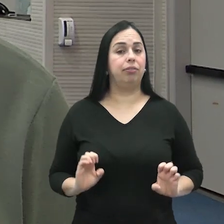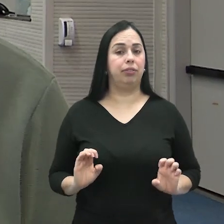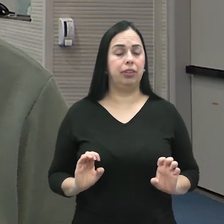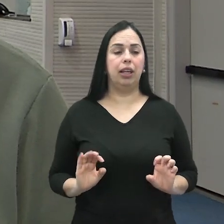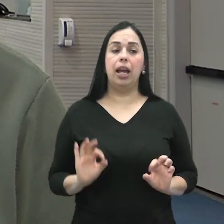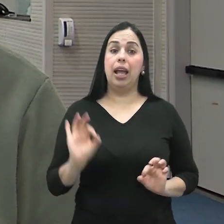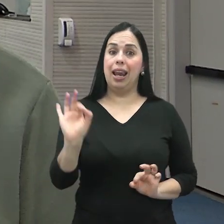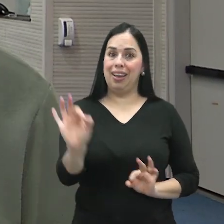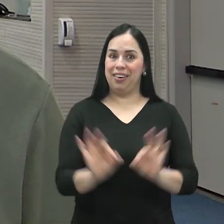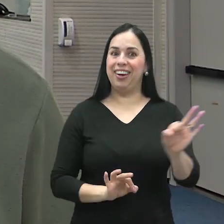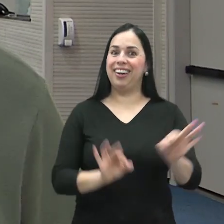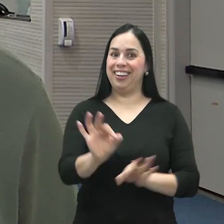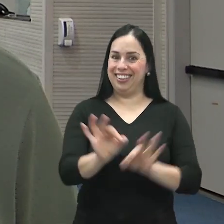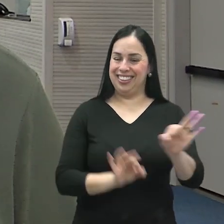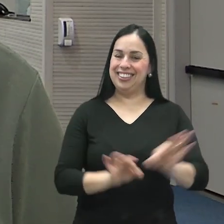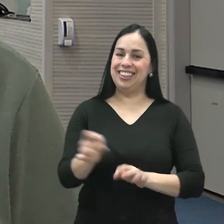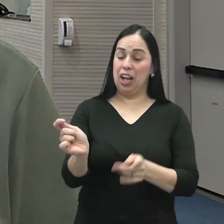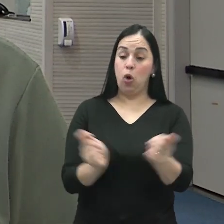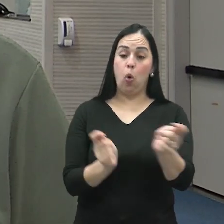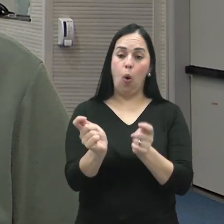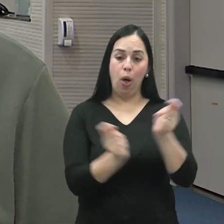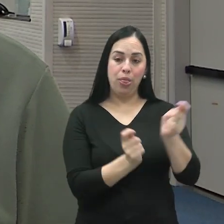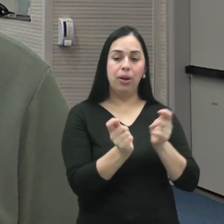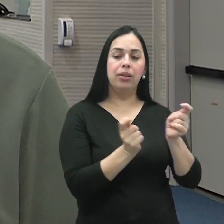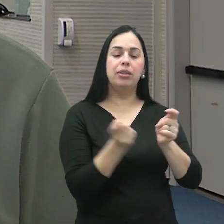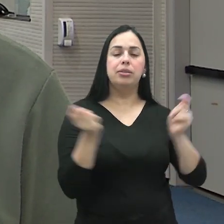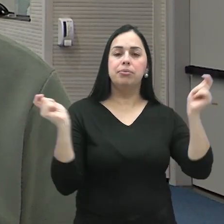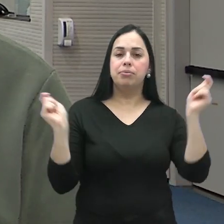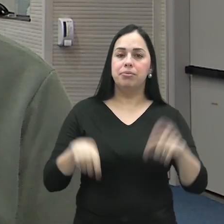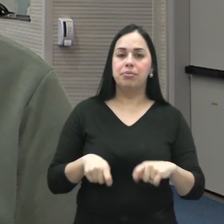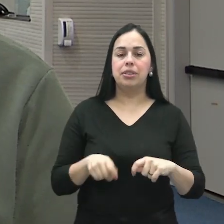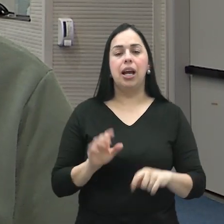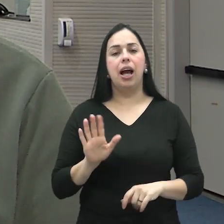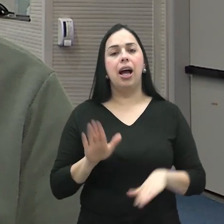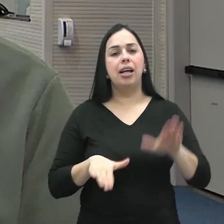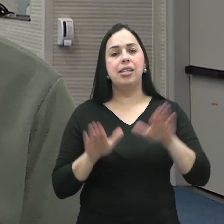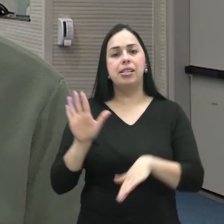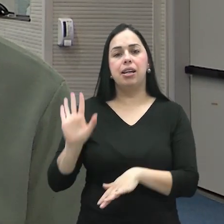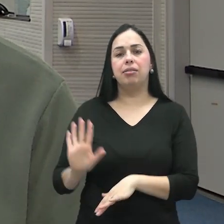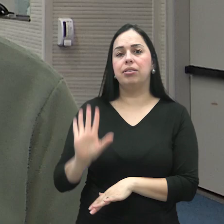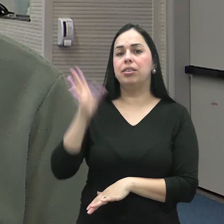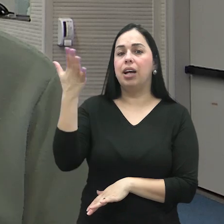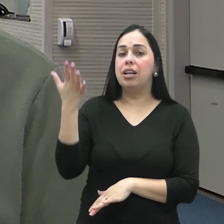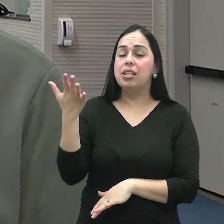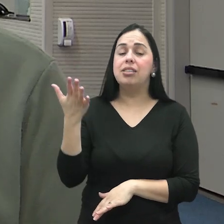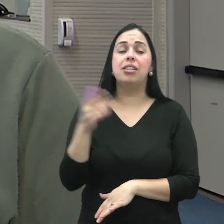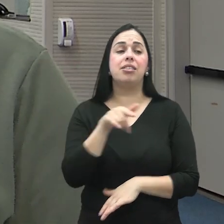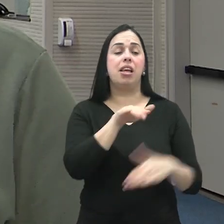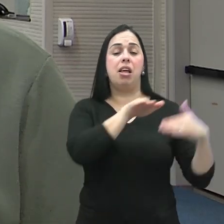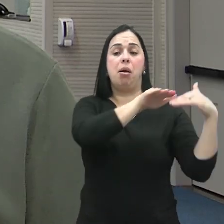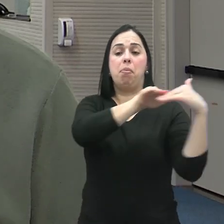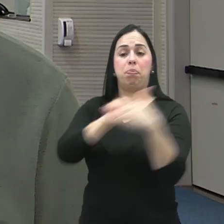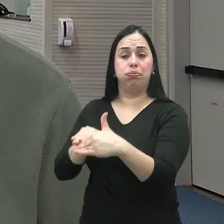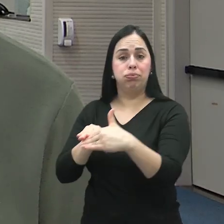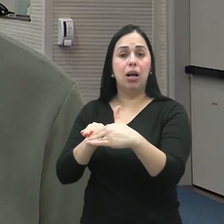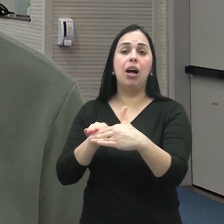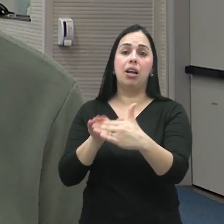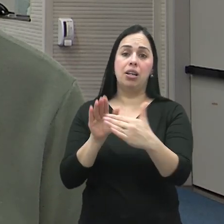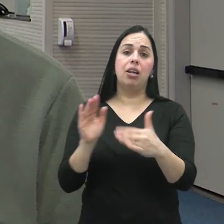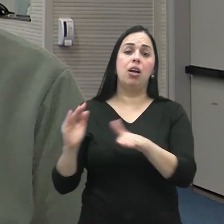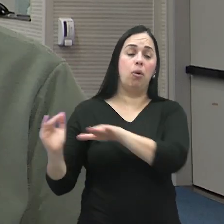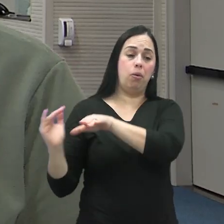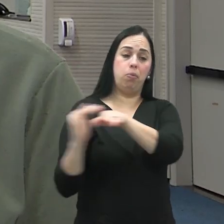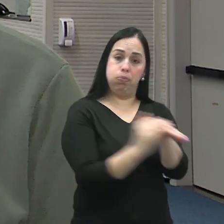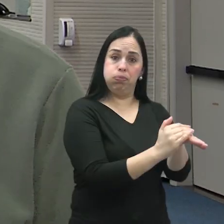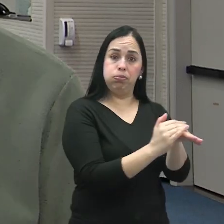de garantir um pouco da ordem aqui na casa, para poder, às vezes, alguma coisa, algum decoro parlamentar que aconteça